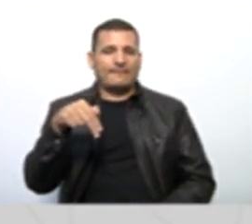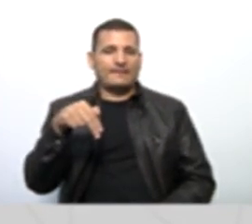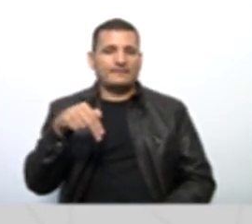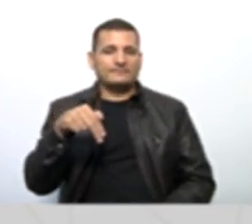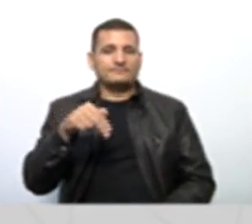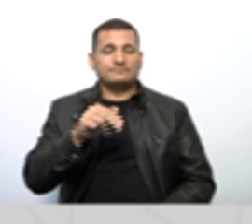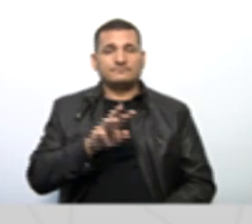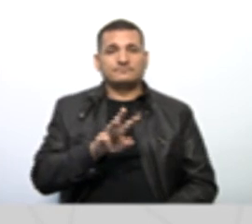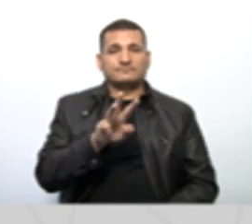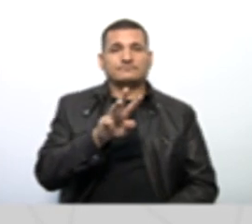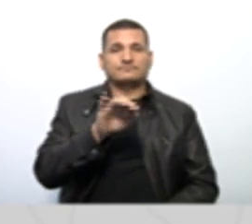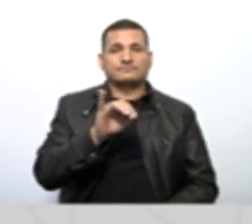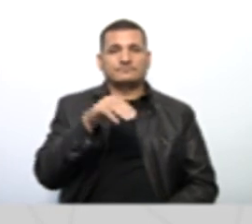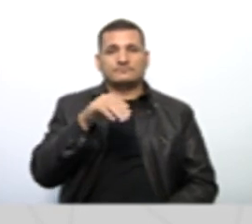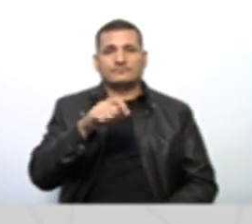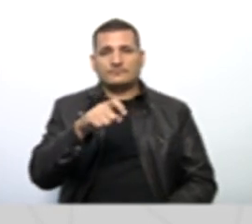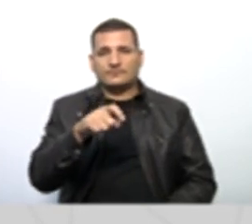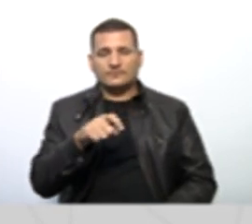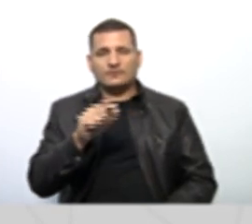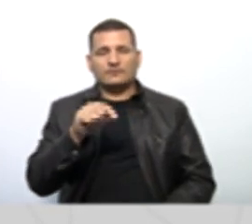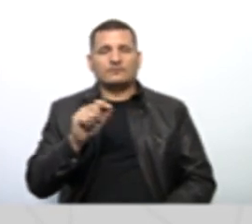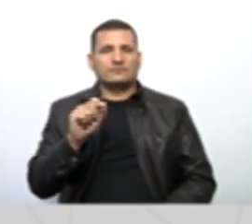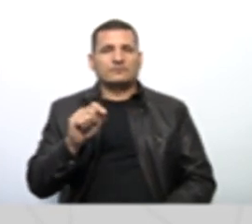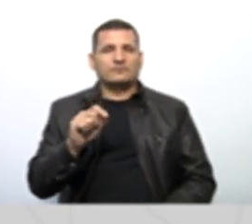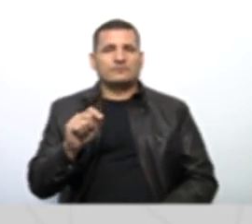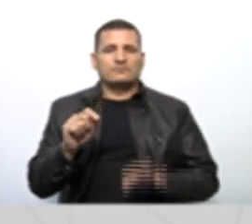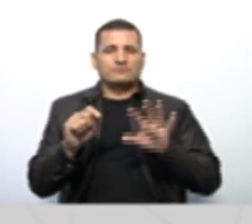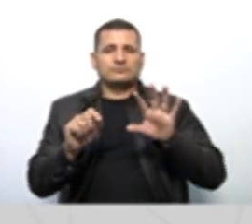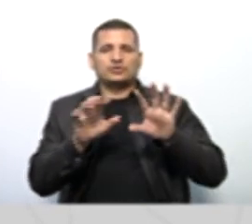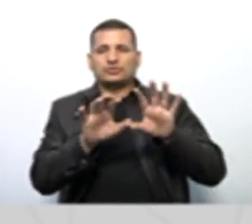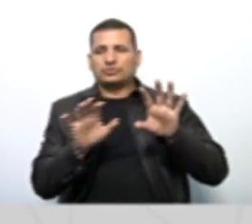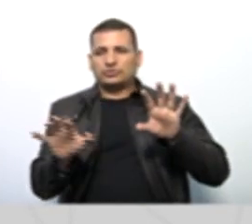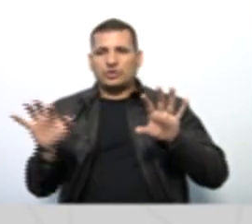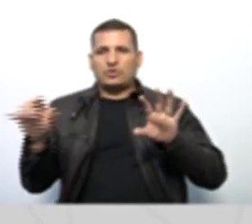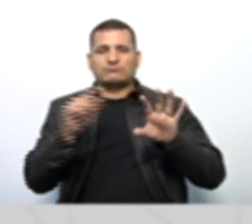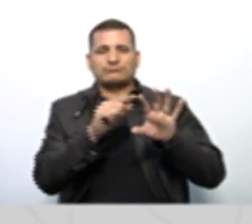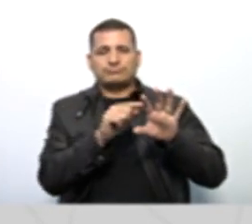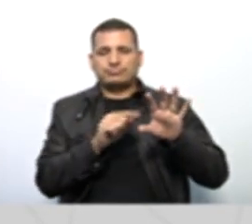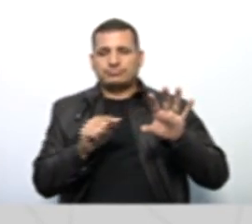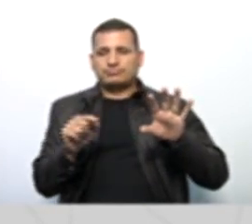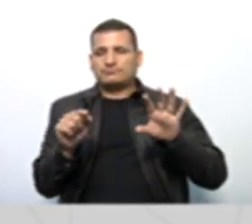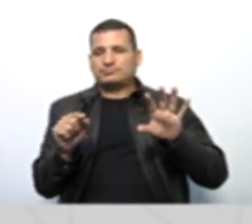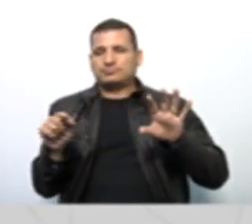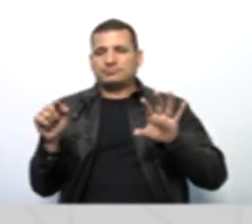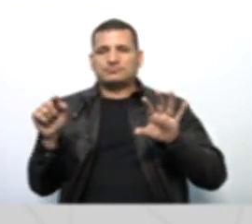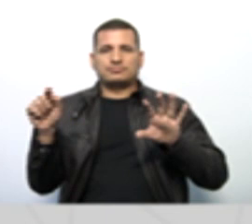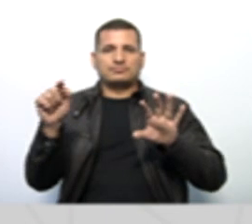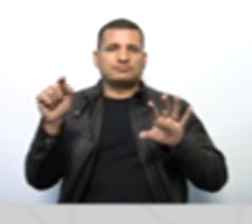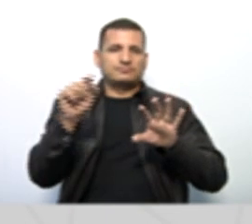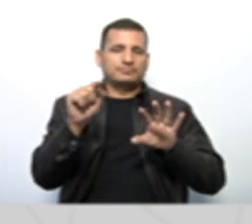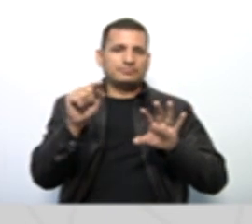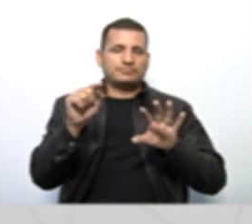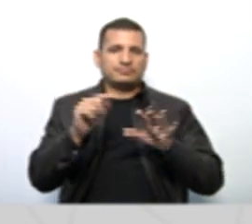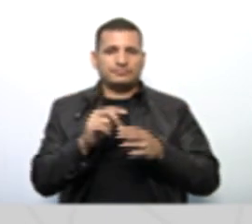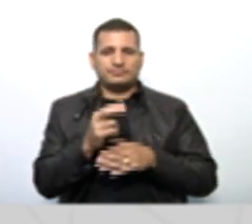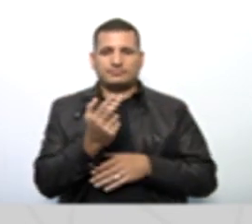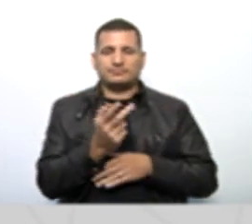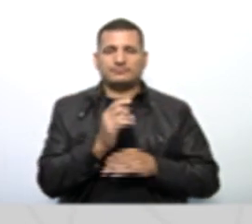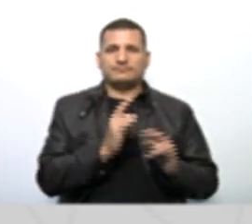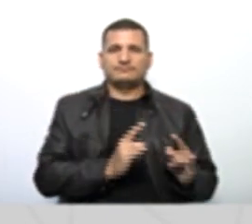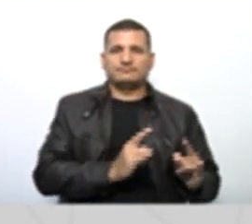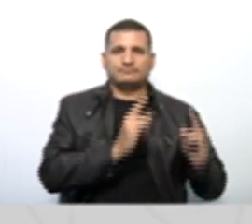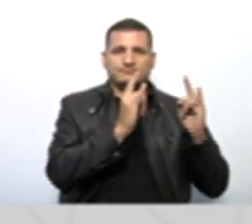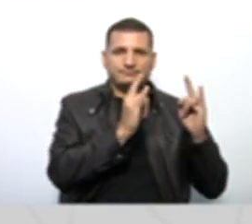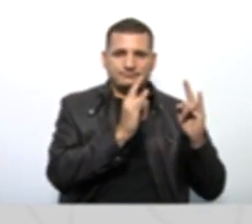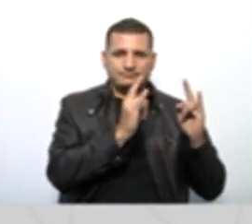imax ele serve para interligar pontos distantes na mesma cidade é como eu quero ligar um prédio a é